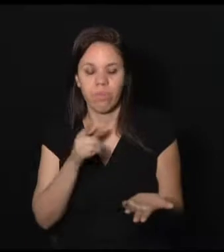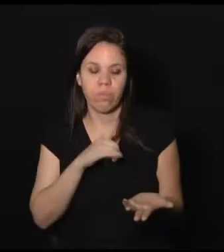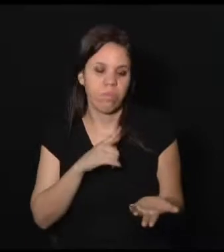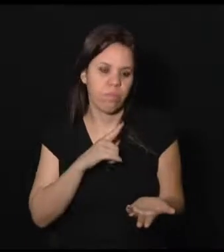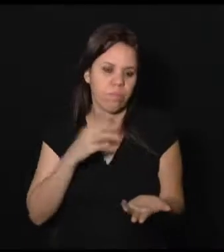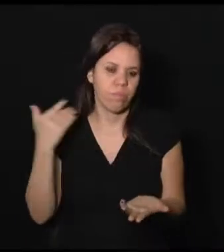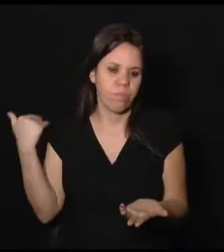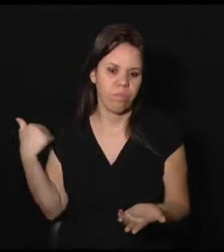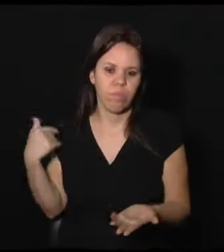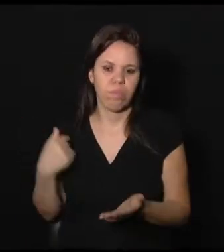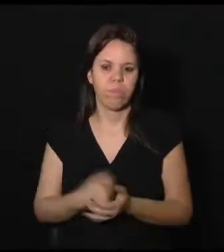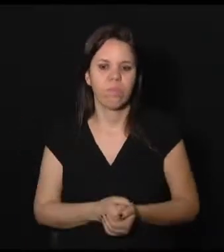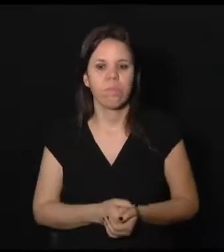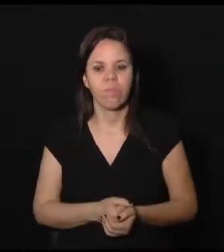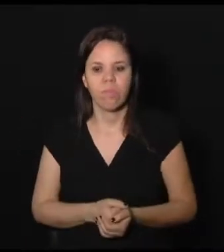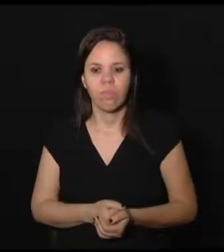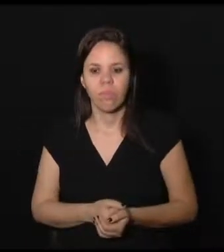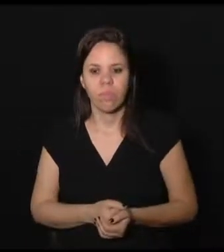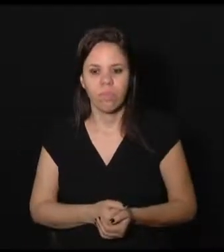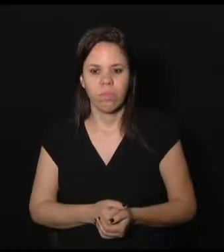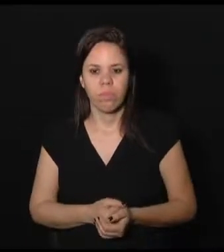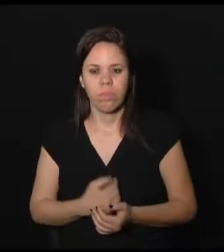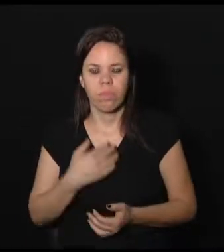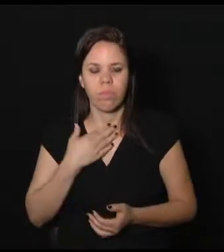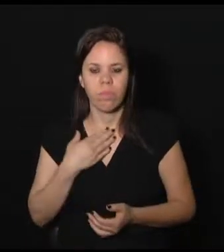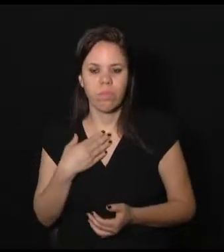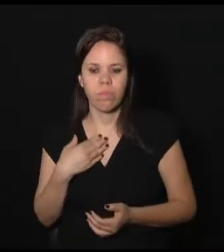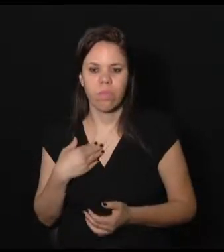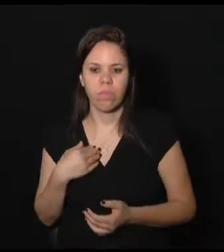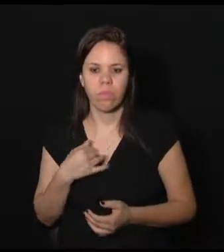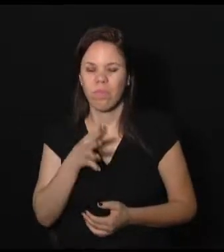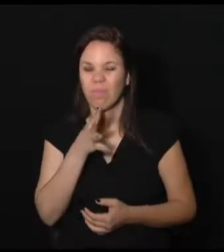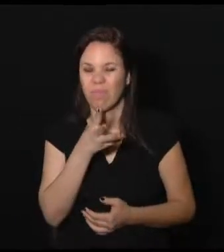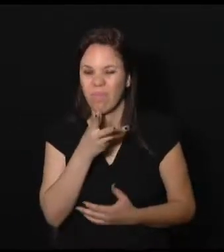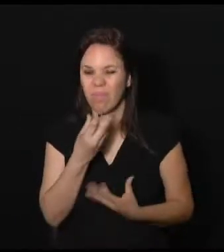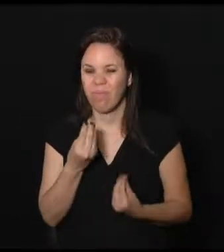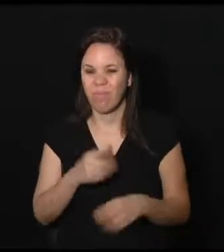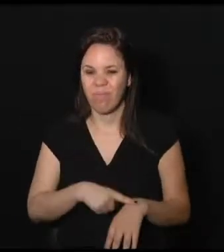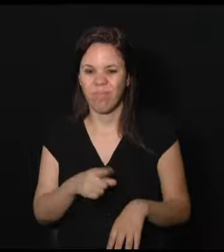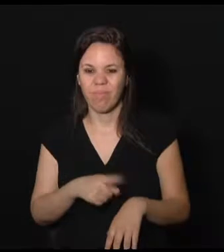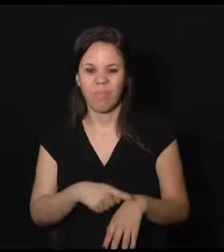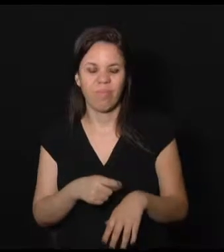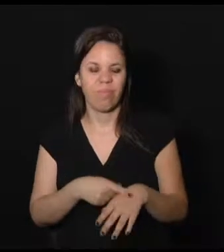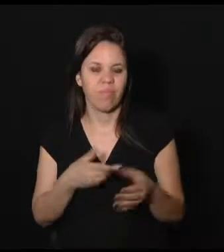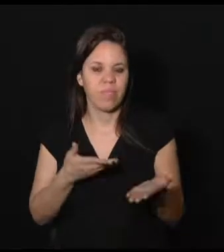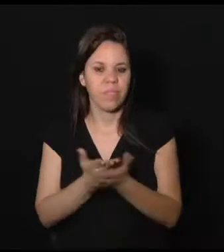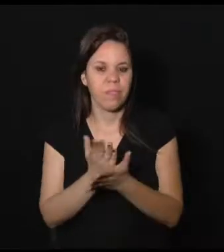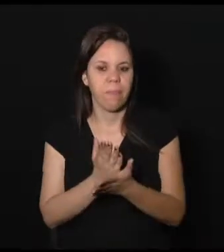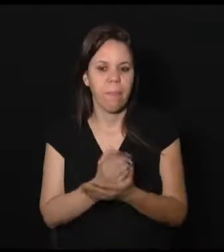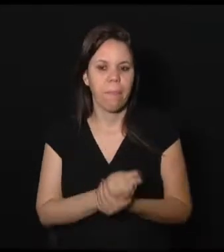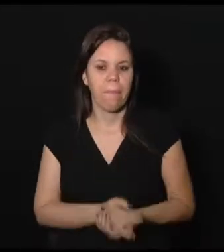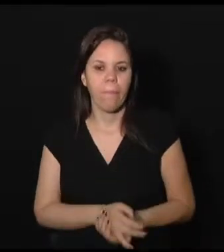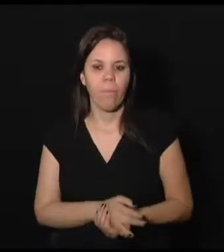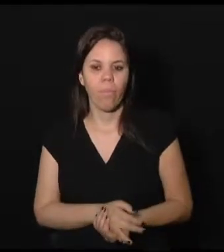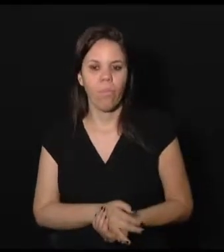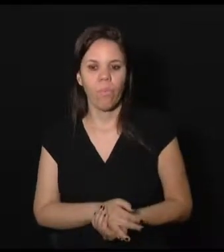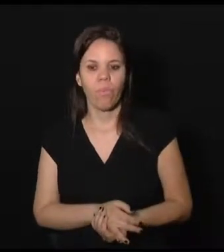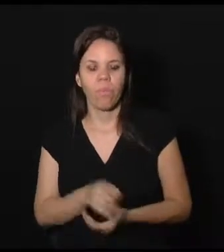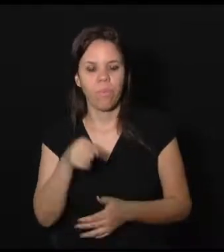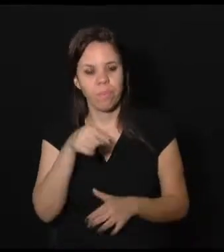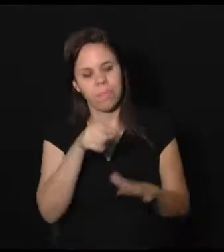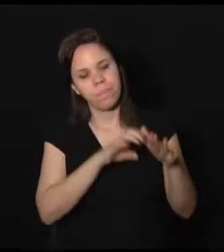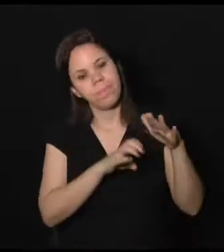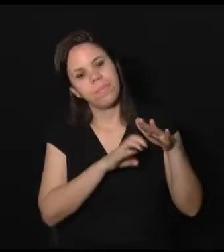específico de uma situação em que demorou aí também um tempo para que pudesse. E aí, no caso dessa